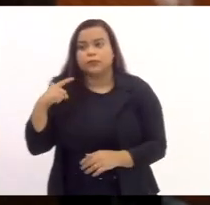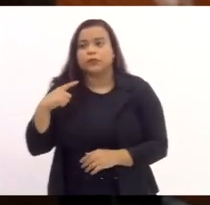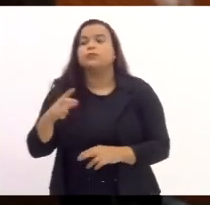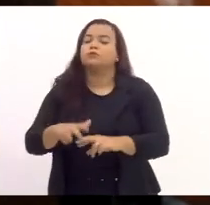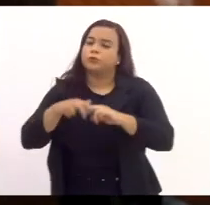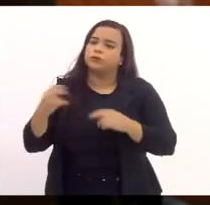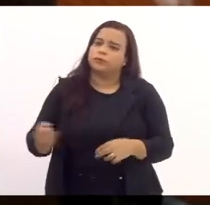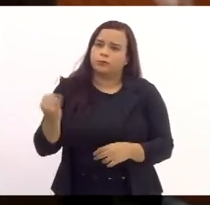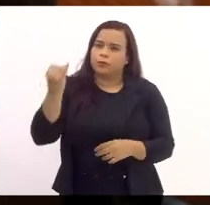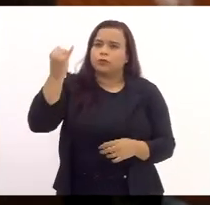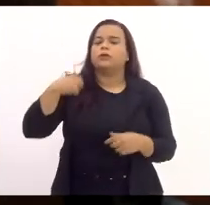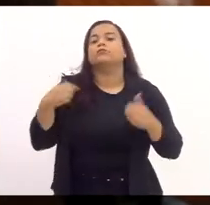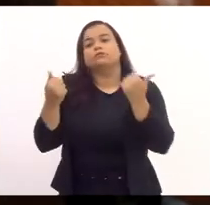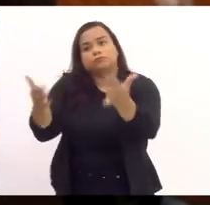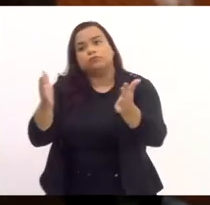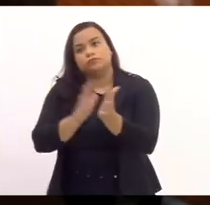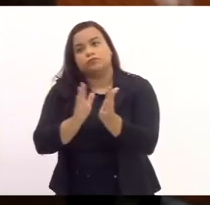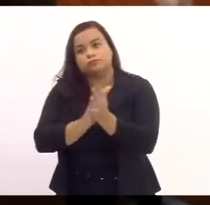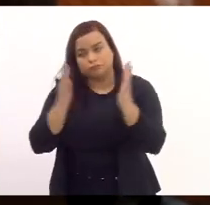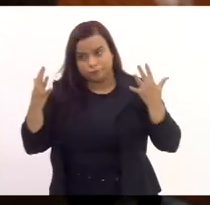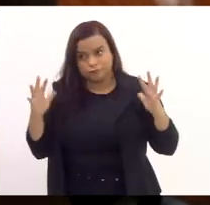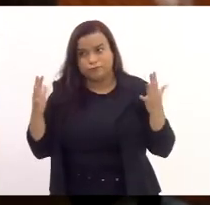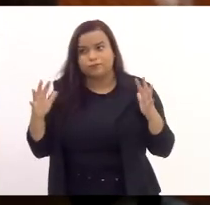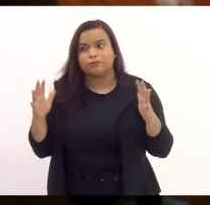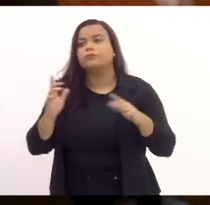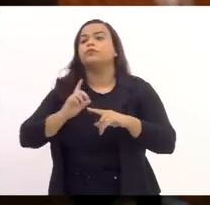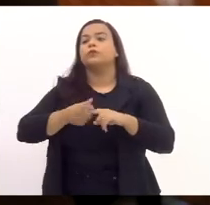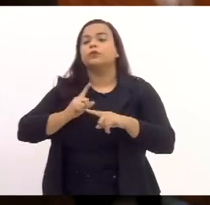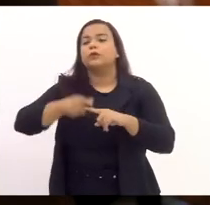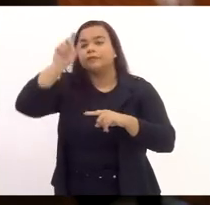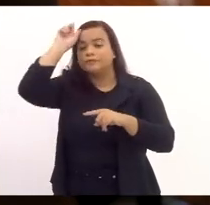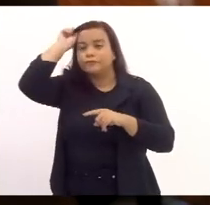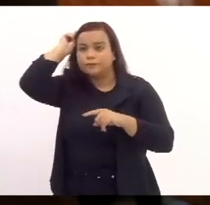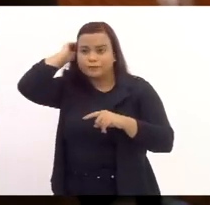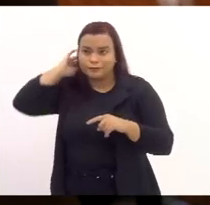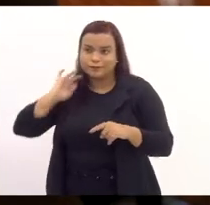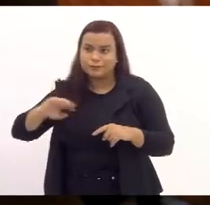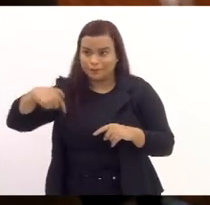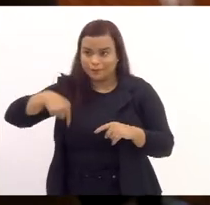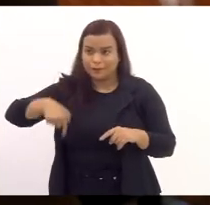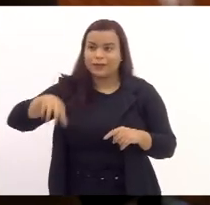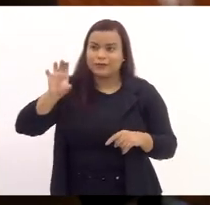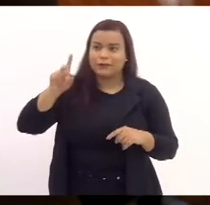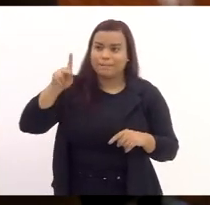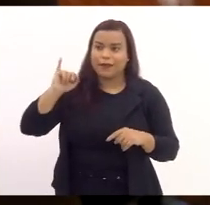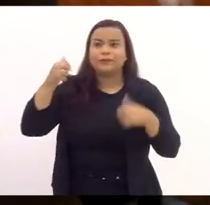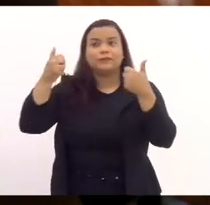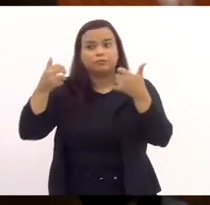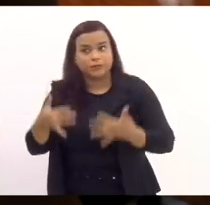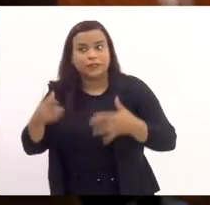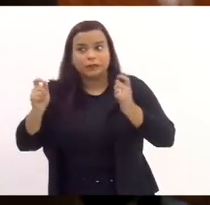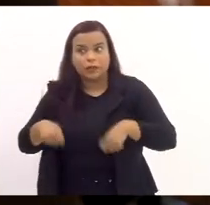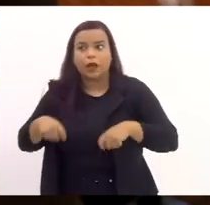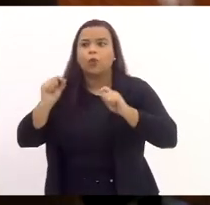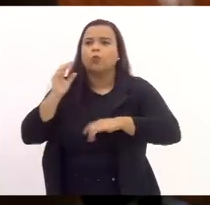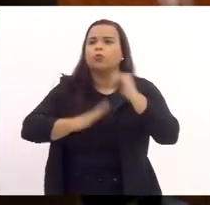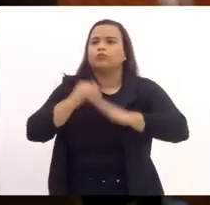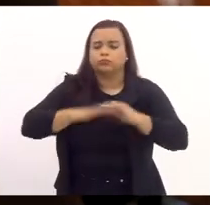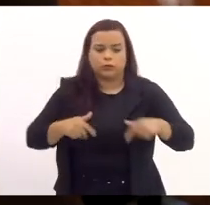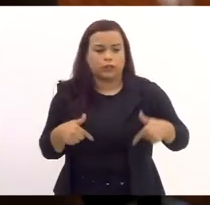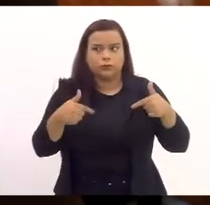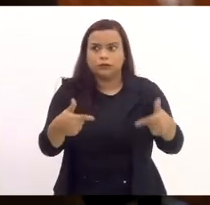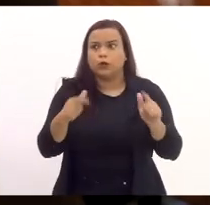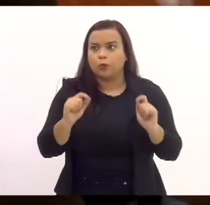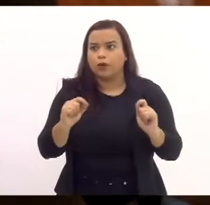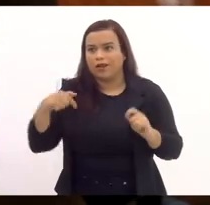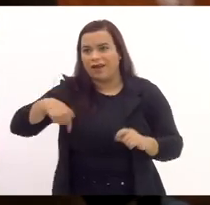CPI, eu parabenizo mais uma vez a existência dela, porque a gente tem a oportunidade de dizer efetivamente o que a gente está fazendo. A agência já